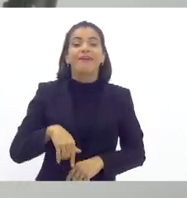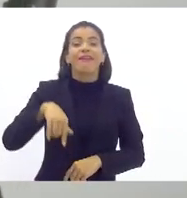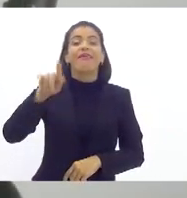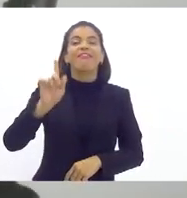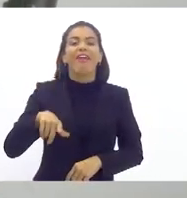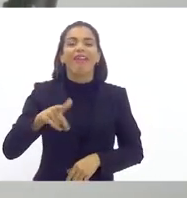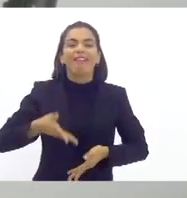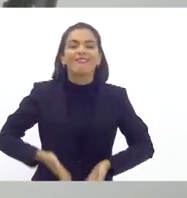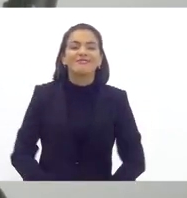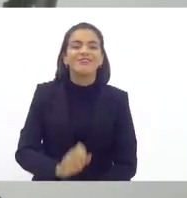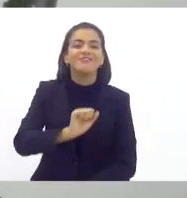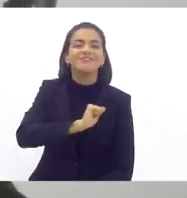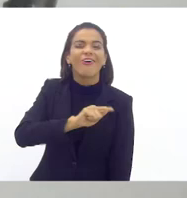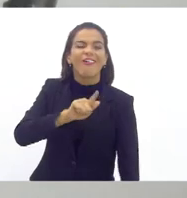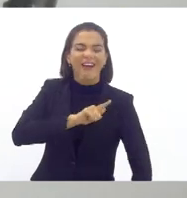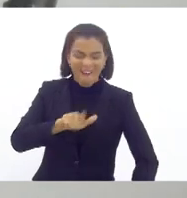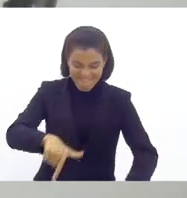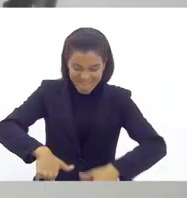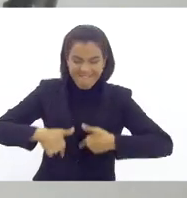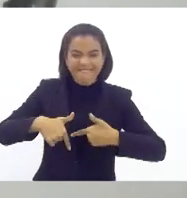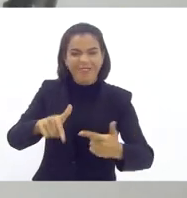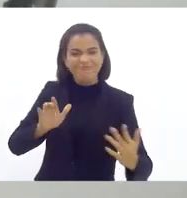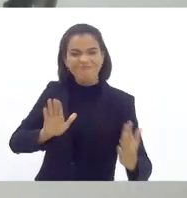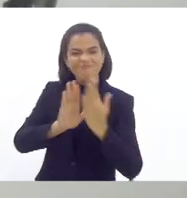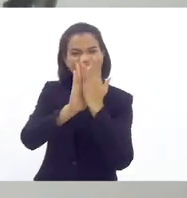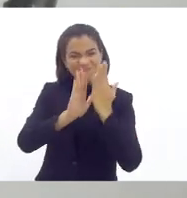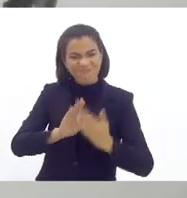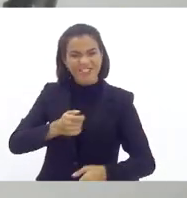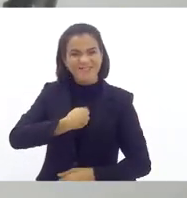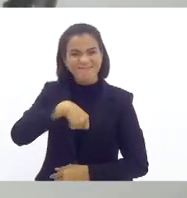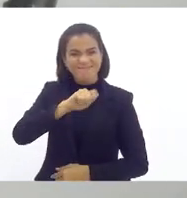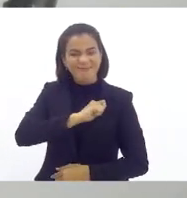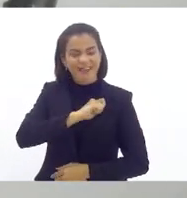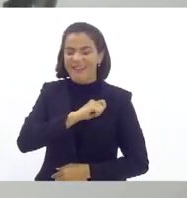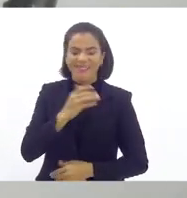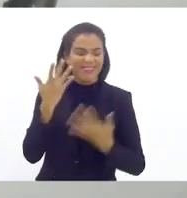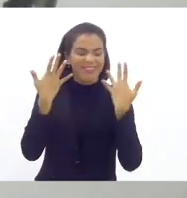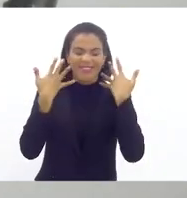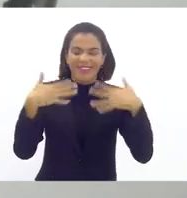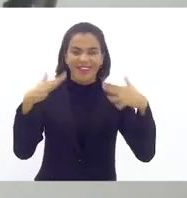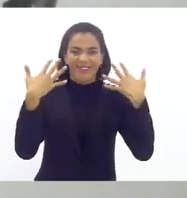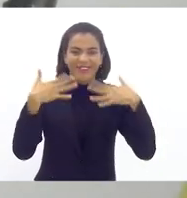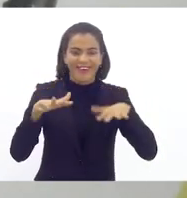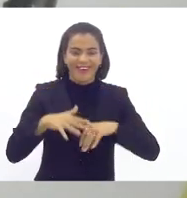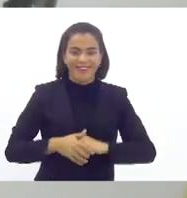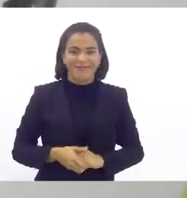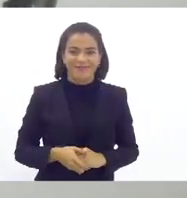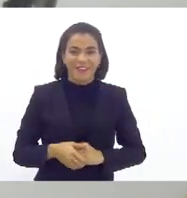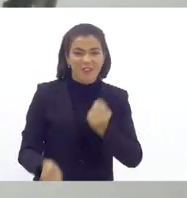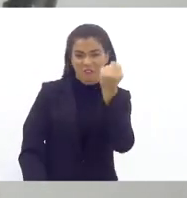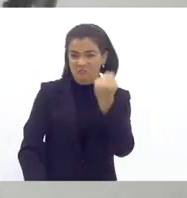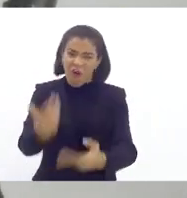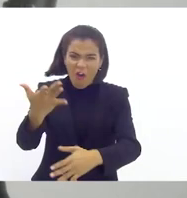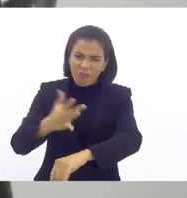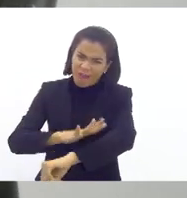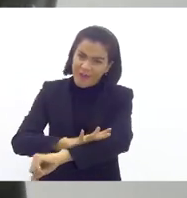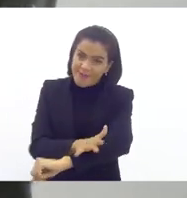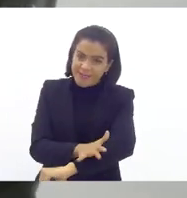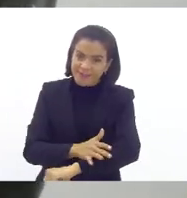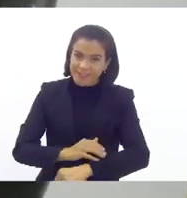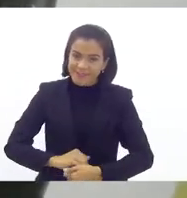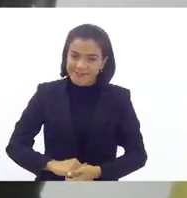é cria de São Gonçalo enfrenta a La Liga tranquilamente. Então é isso, pessoal. Muito obrigado. Obrigado a Fogo nos racistas. É isso.